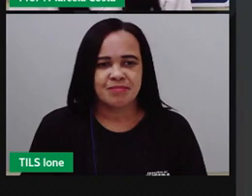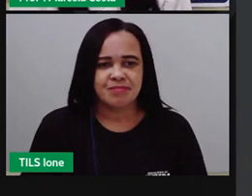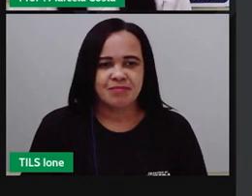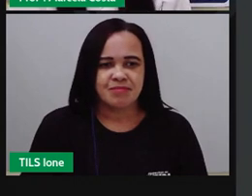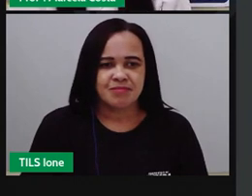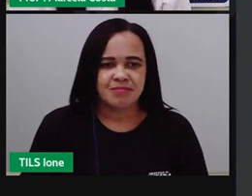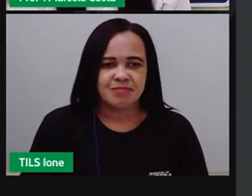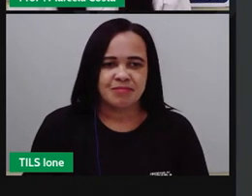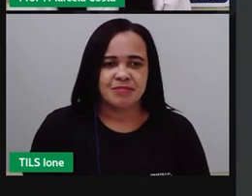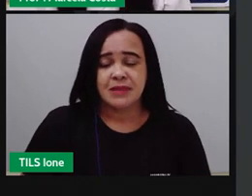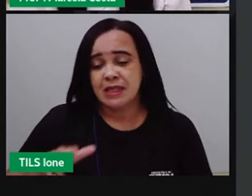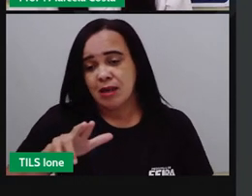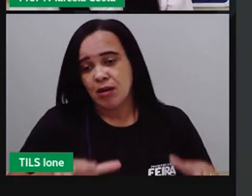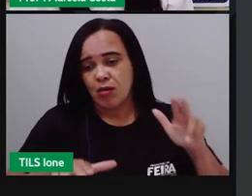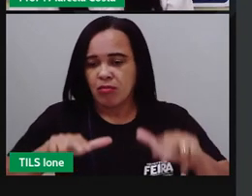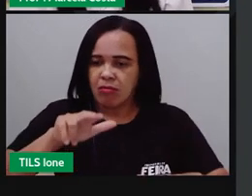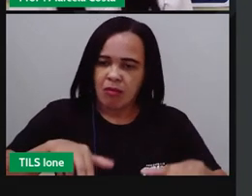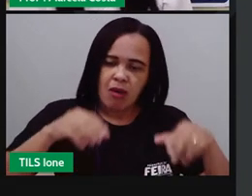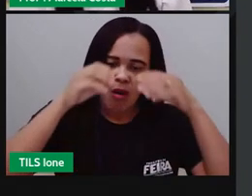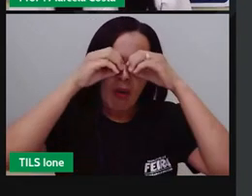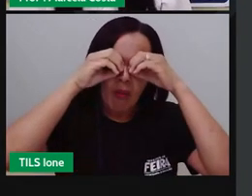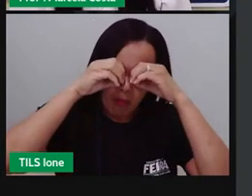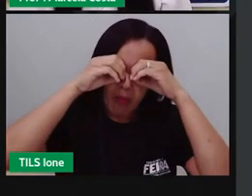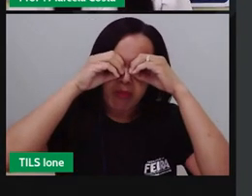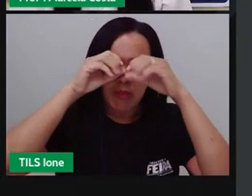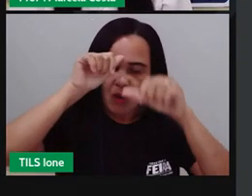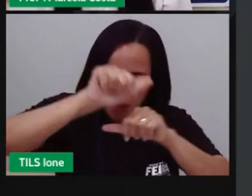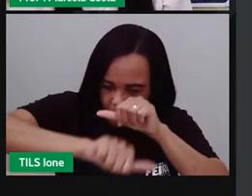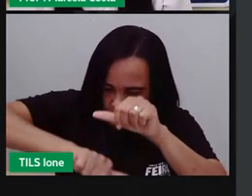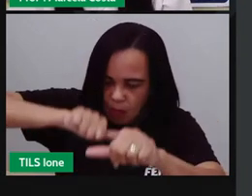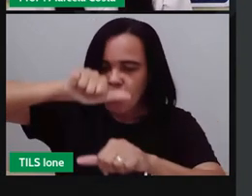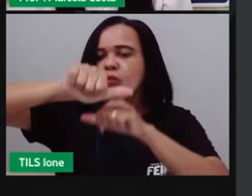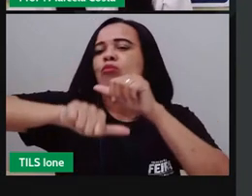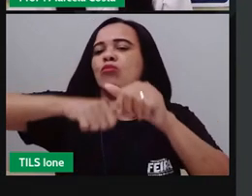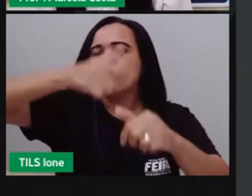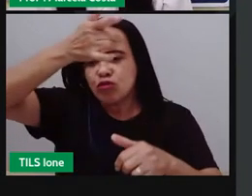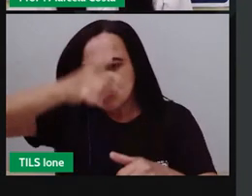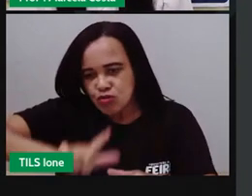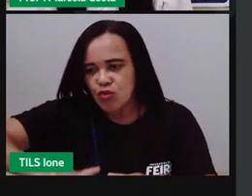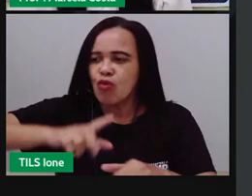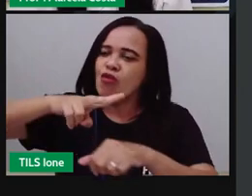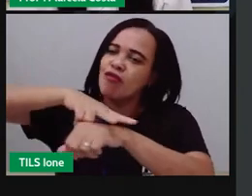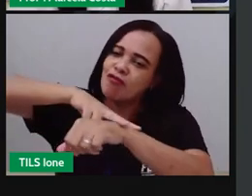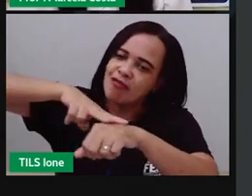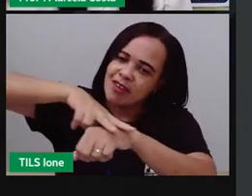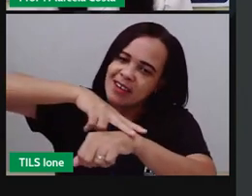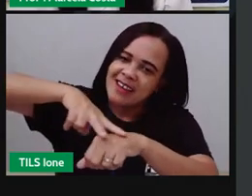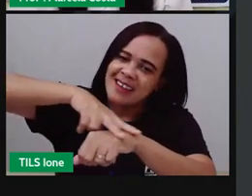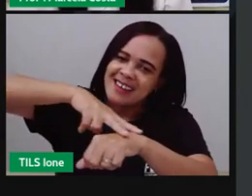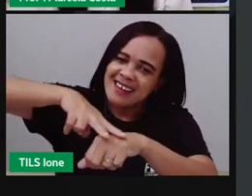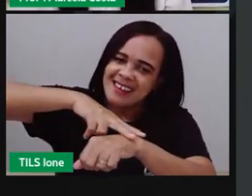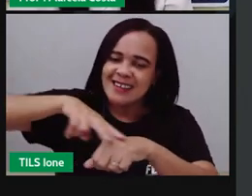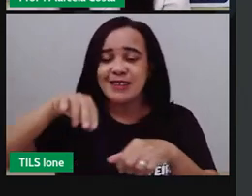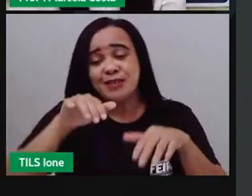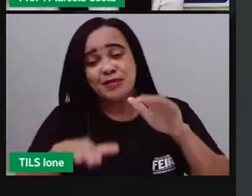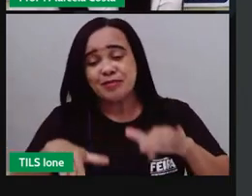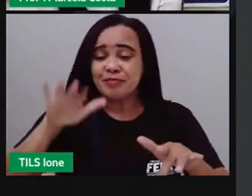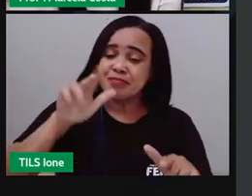É claro que o nosso amigo resolveu mudar de cor. Ficou logo bem verdinho. E foi pelo seu caminho.